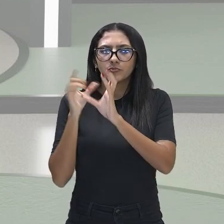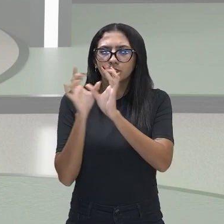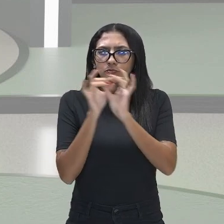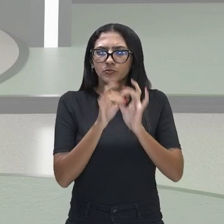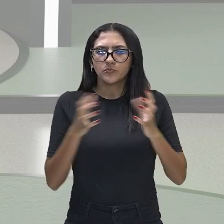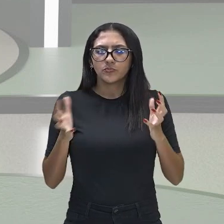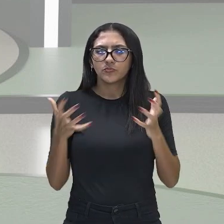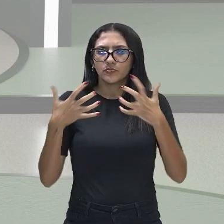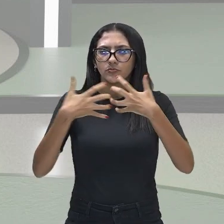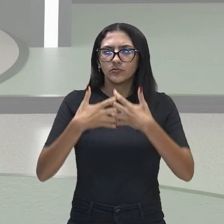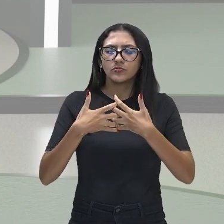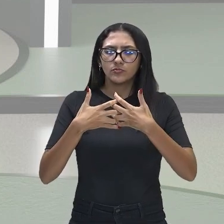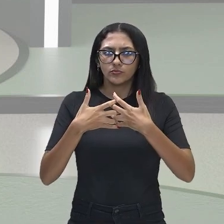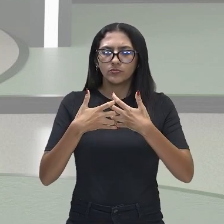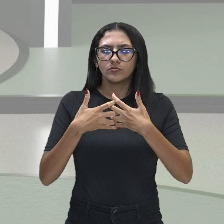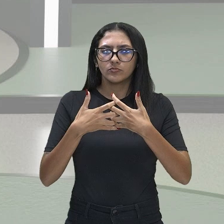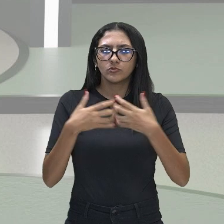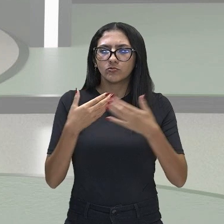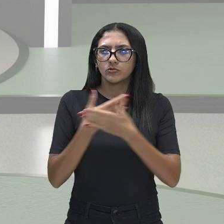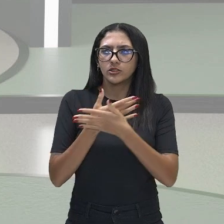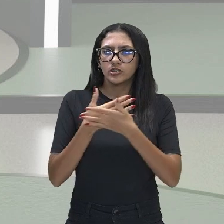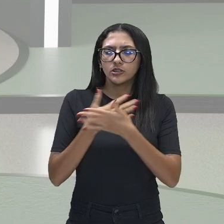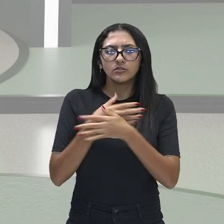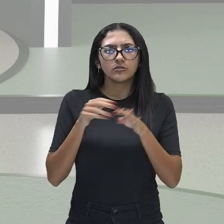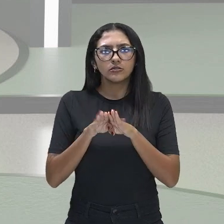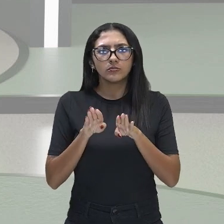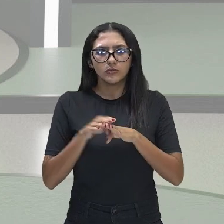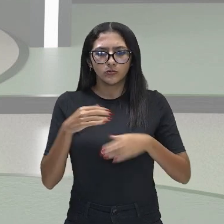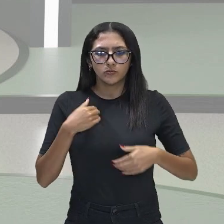artérias nos tecidos e nos órgãos.